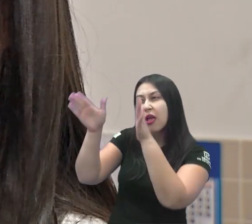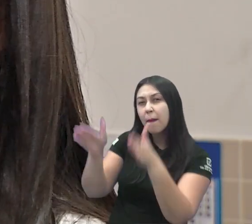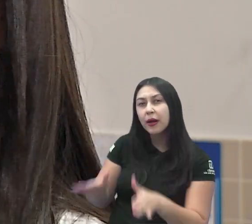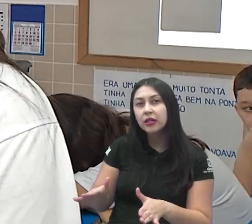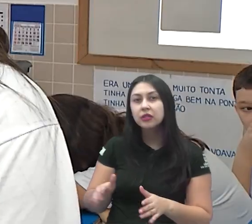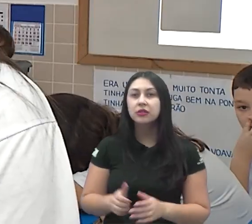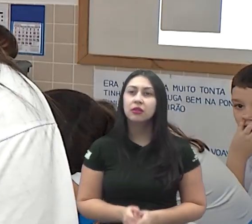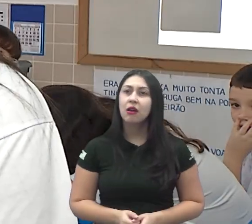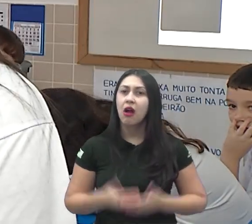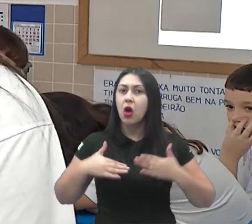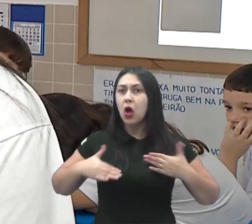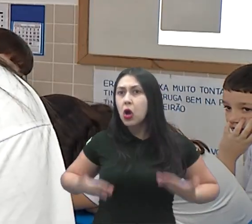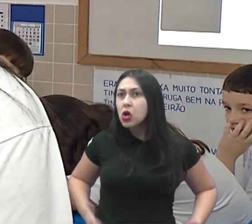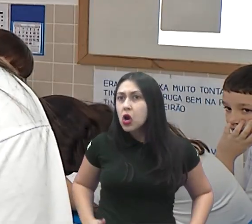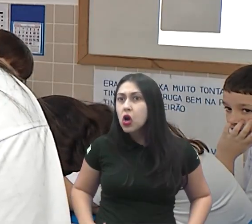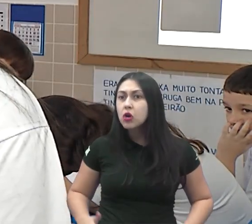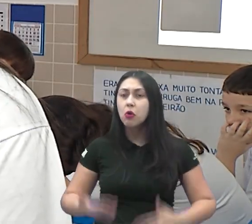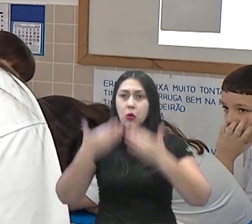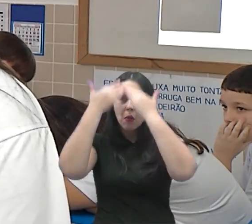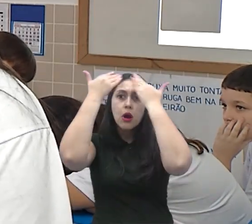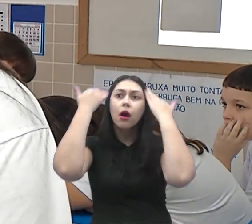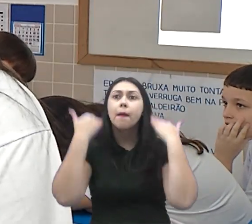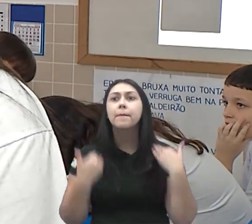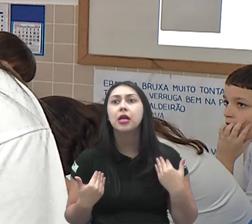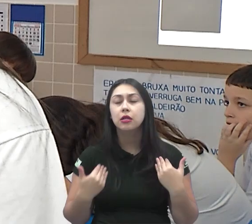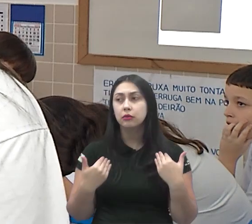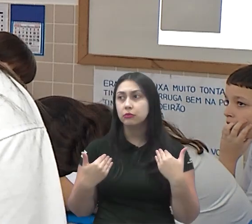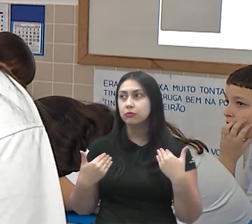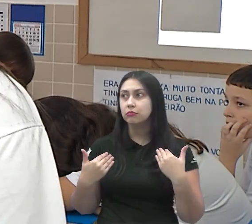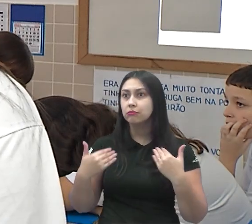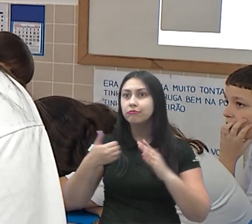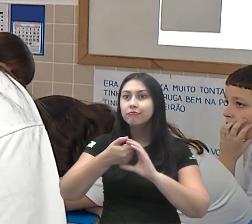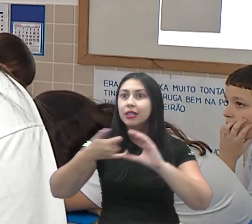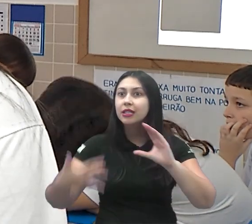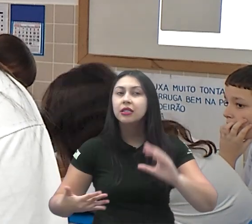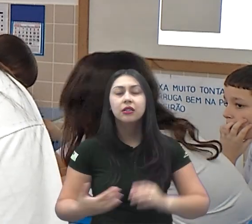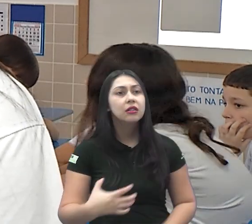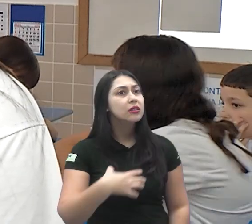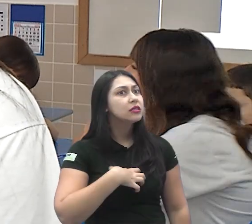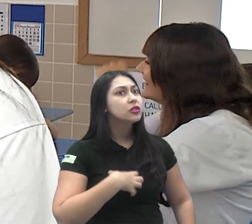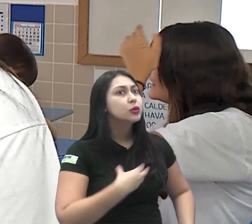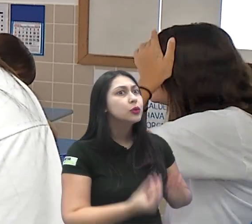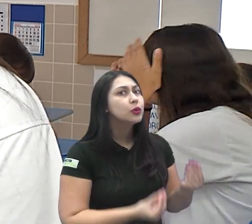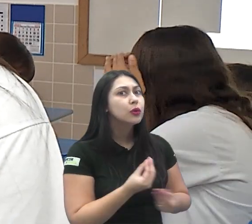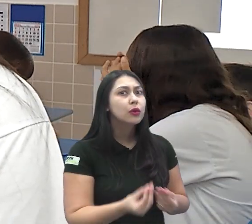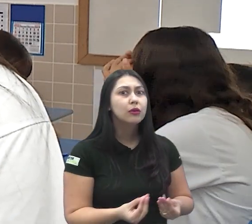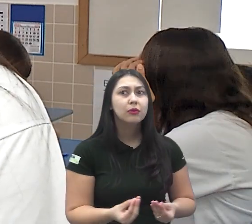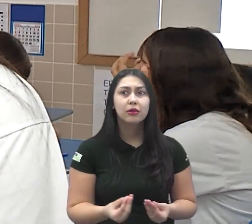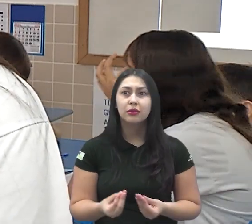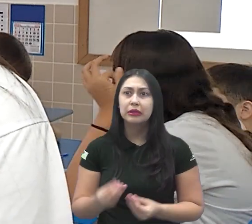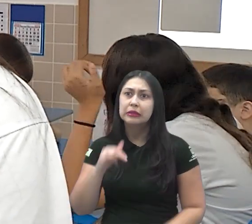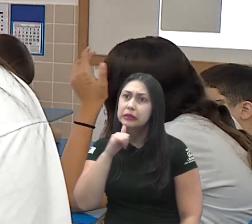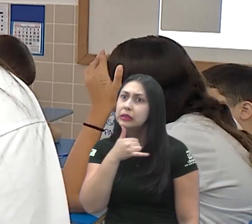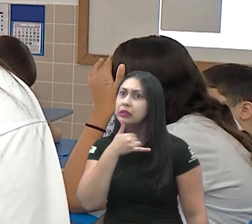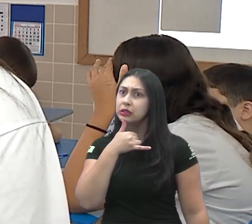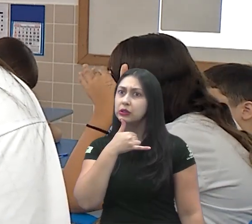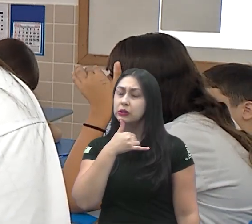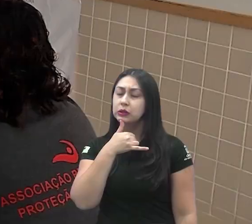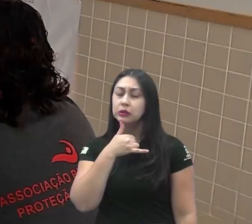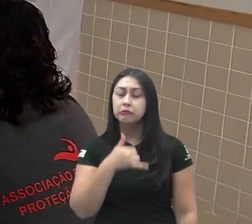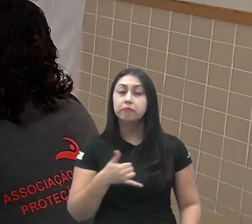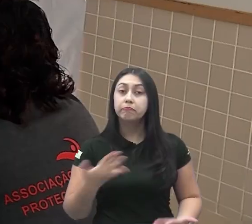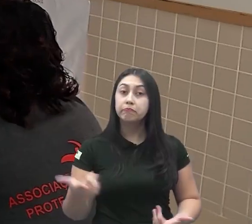aparência. Falaram sobre o meu corpo, já falaram sobre o meu cabelo, minha aparência. E como você se sentiu? Magoada,